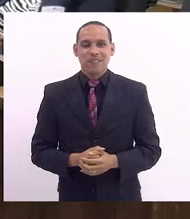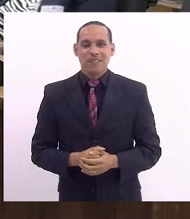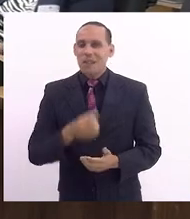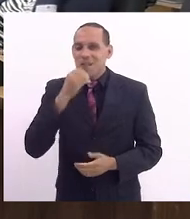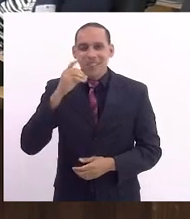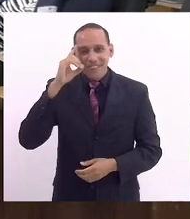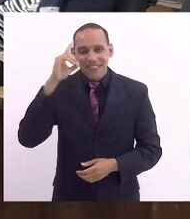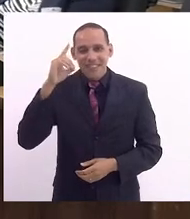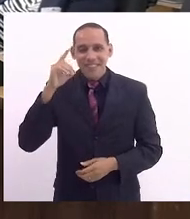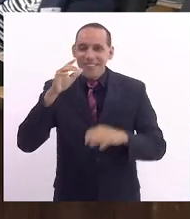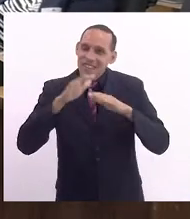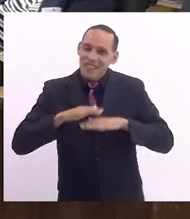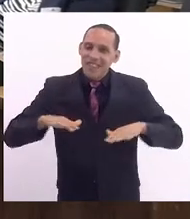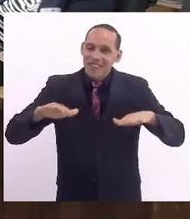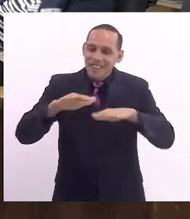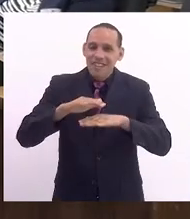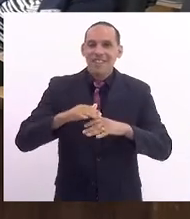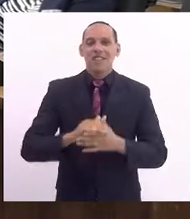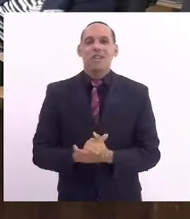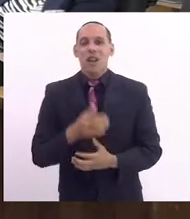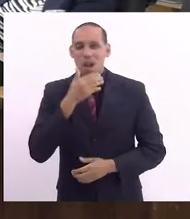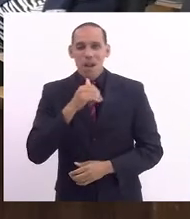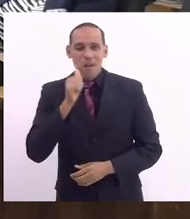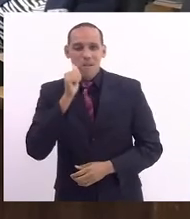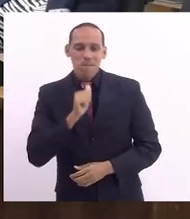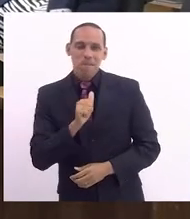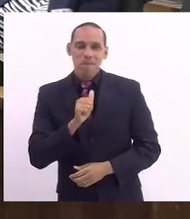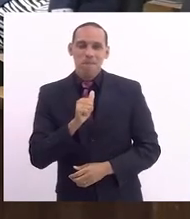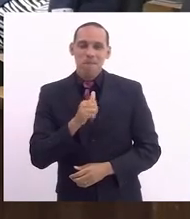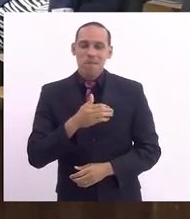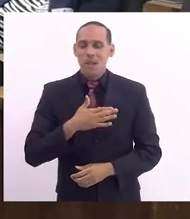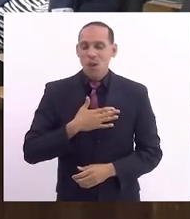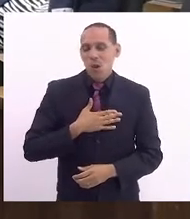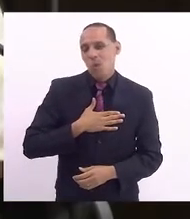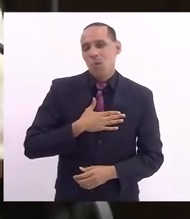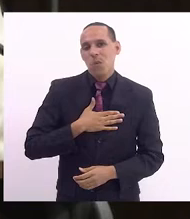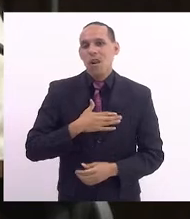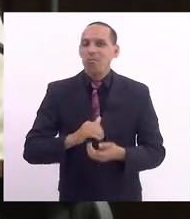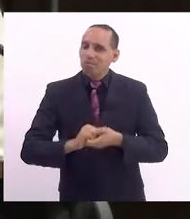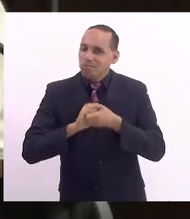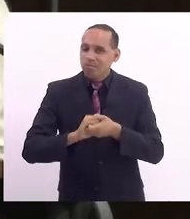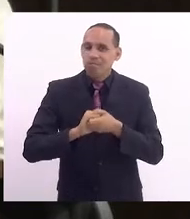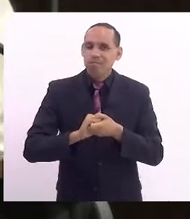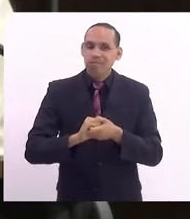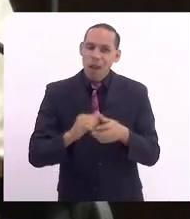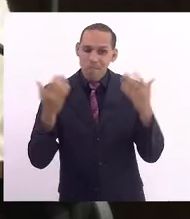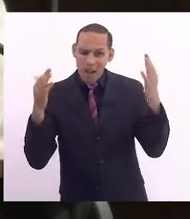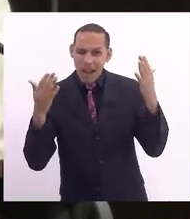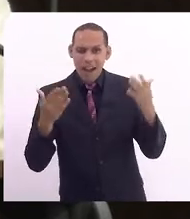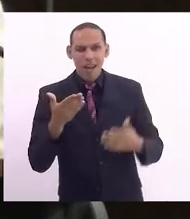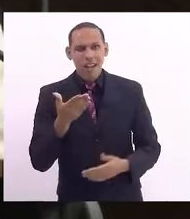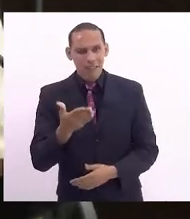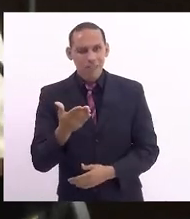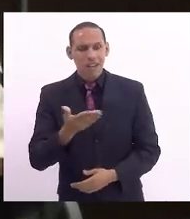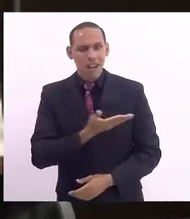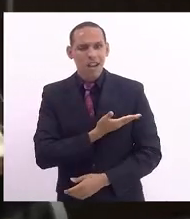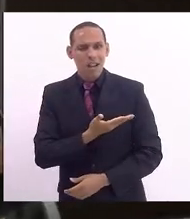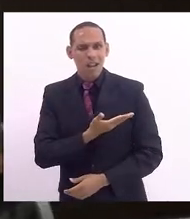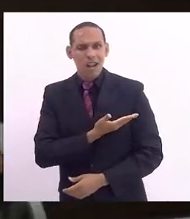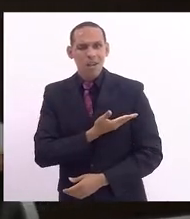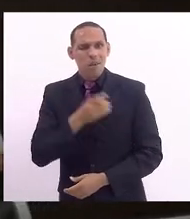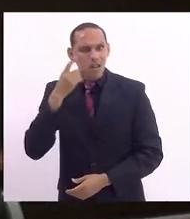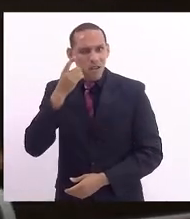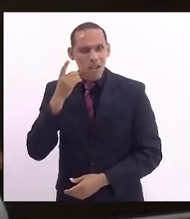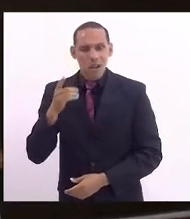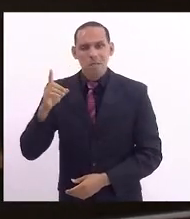Bom dia a todas, todos e todes. Gostaria de saudar e parabenizar pela iniciativa da querida companheira deputada estadual,